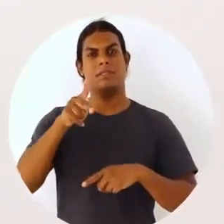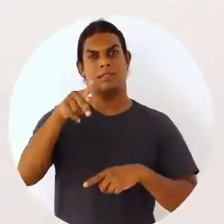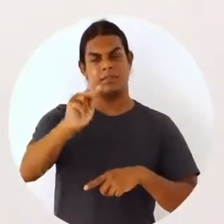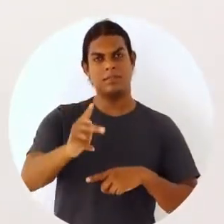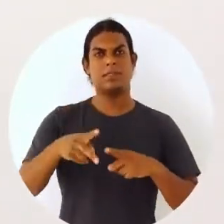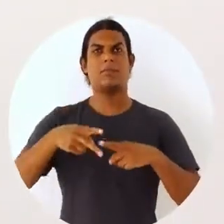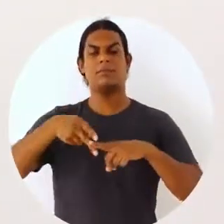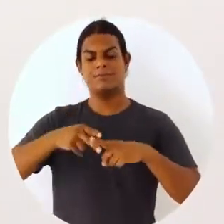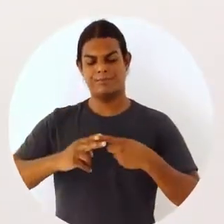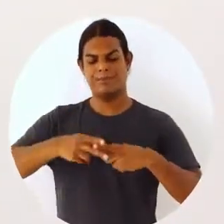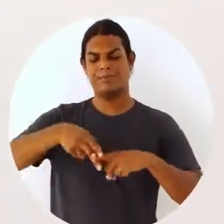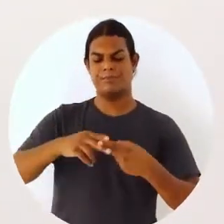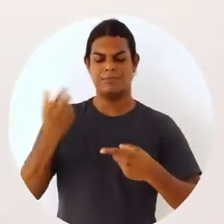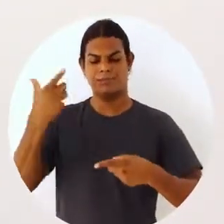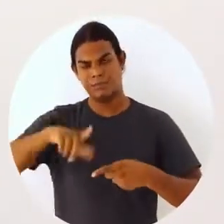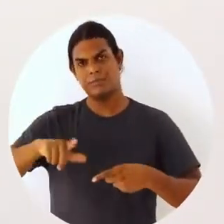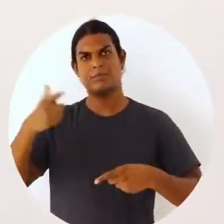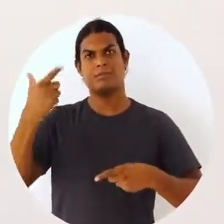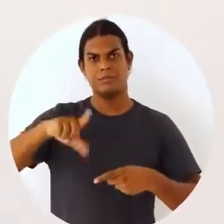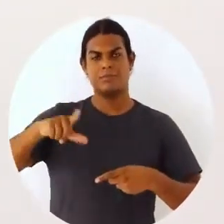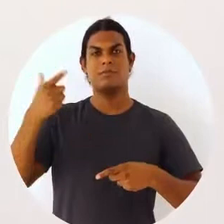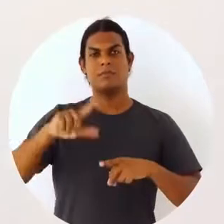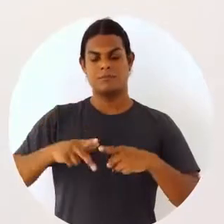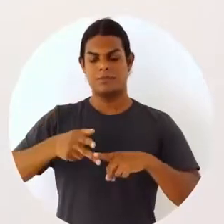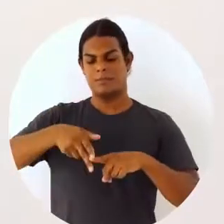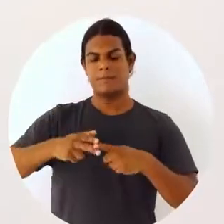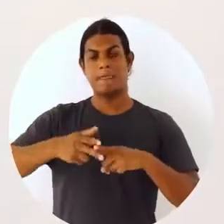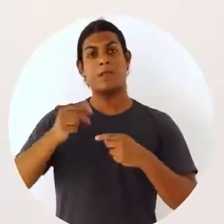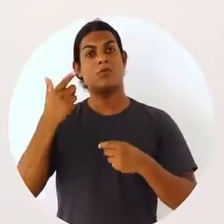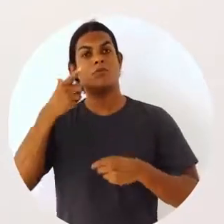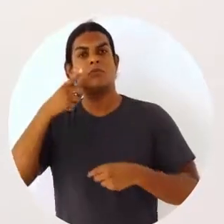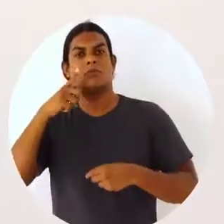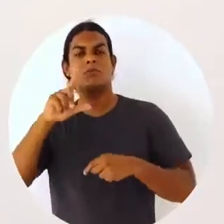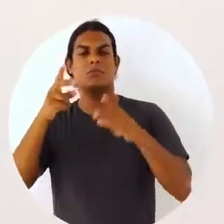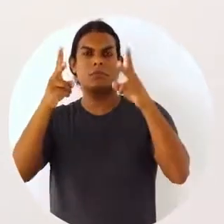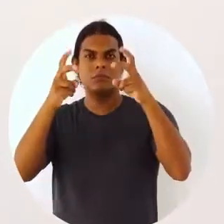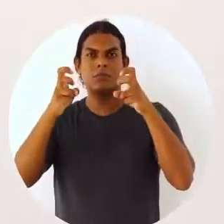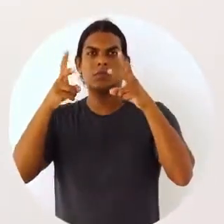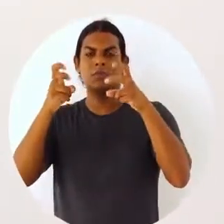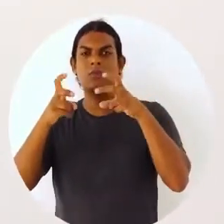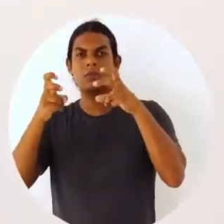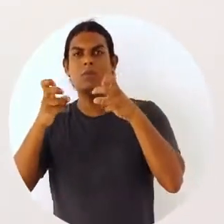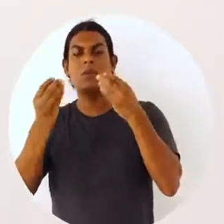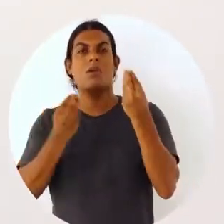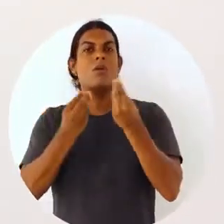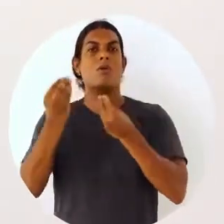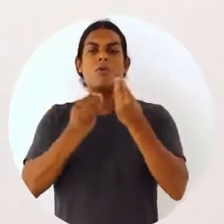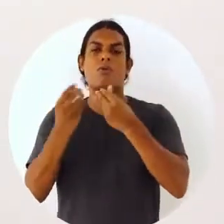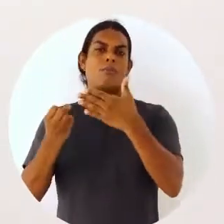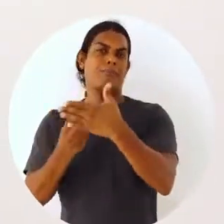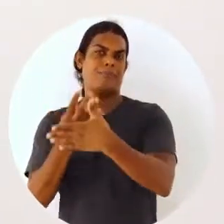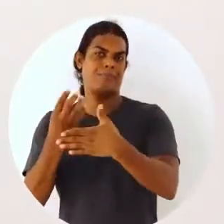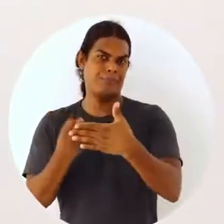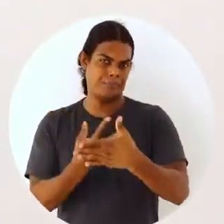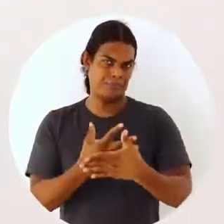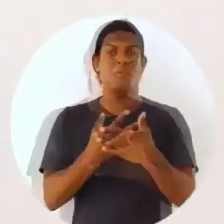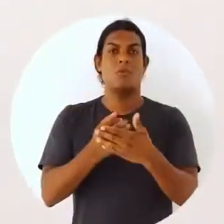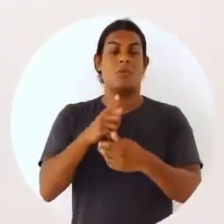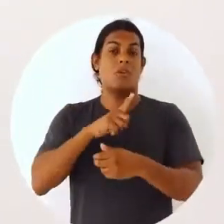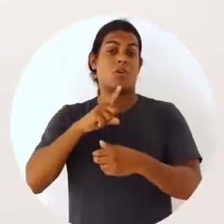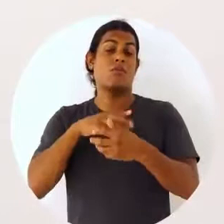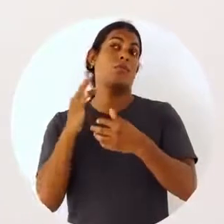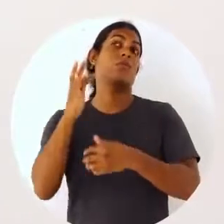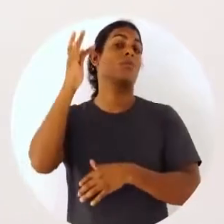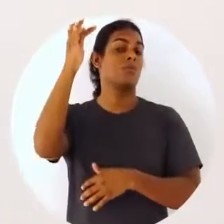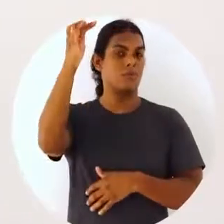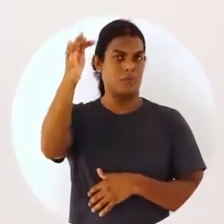vai gastar o mesmo tempo para apertar o mesmo grupo de parafusos. Então assim eu consigo identificar o nível de produtividade que eu terei ao longo desse